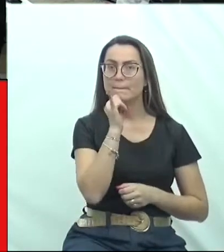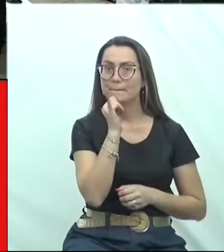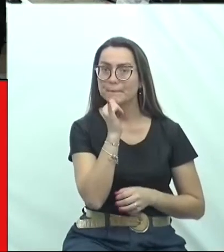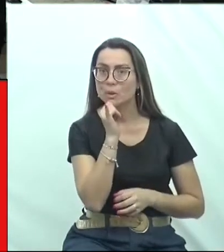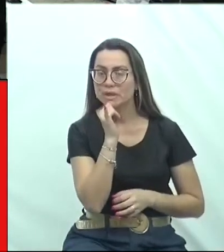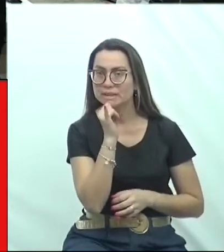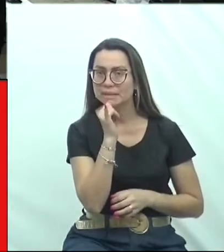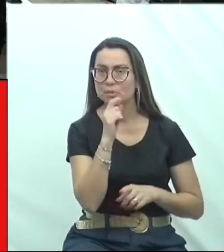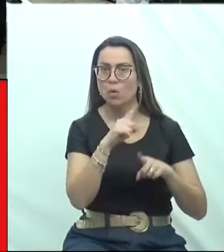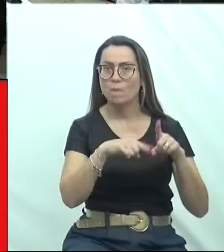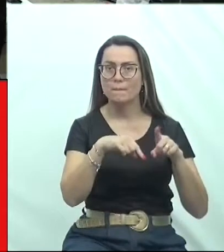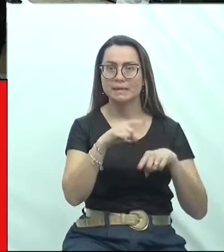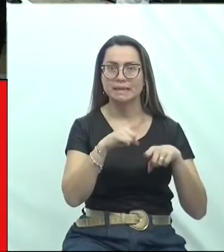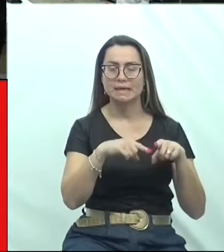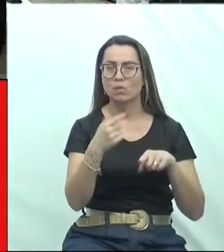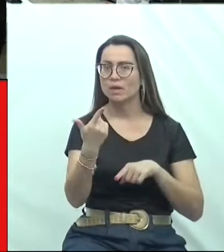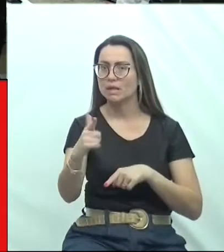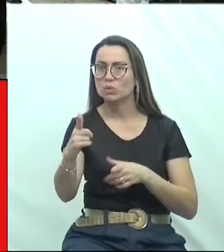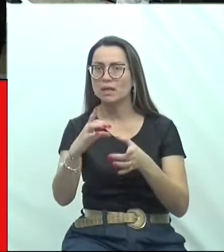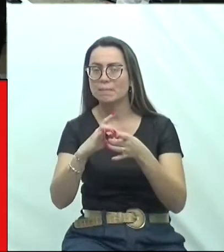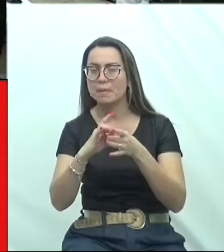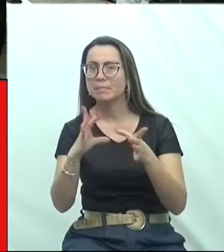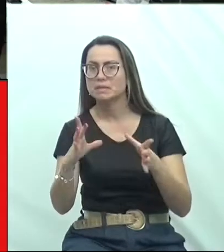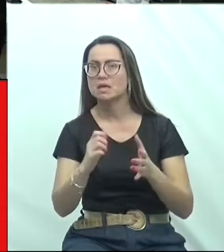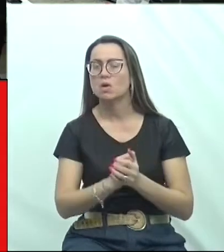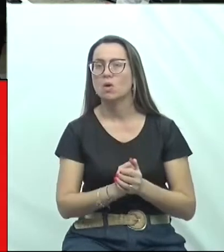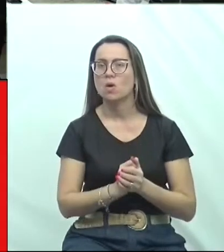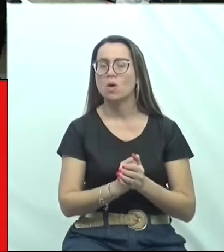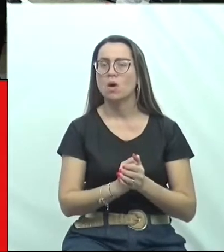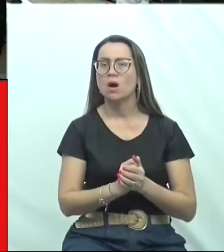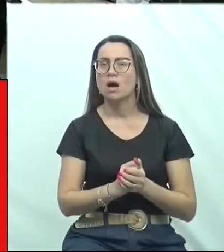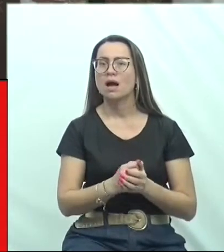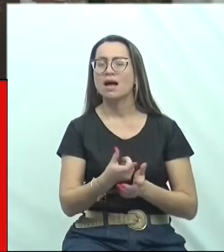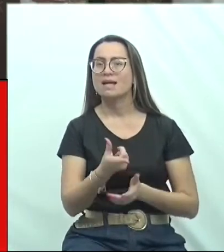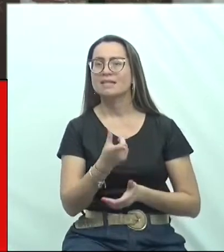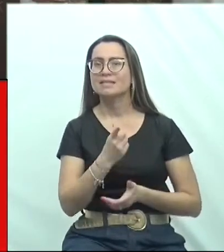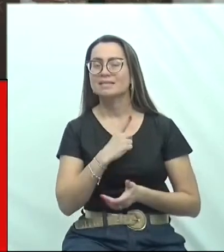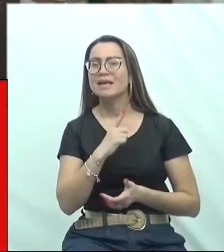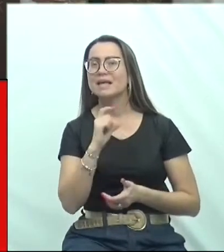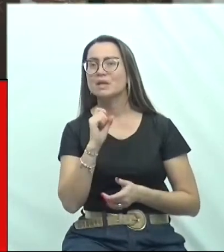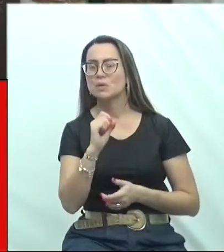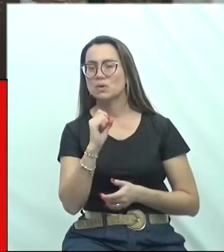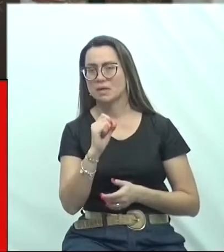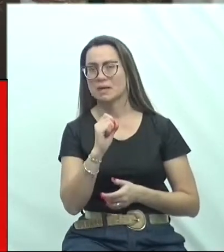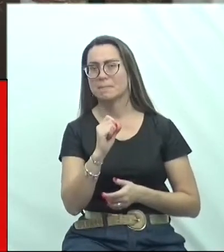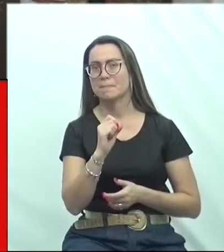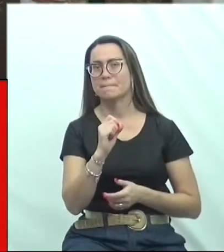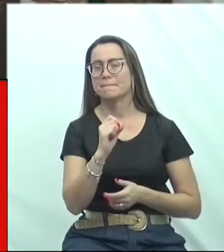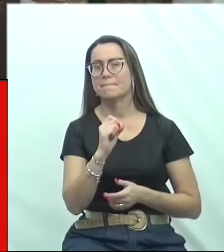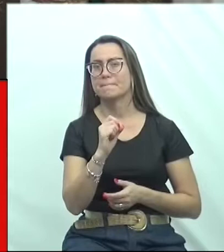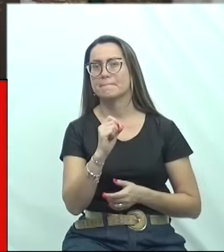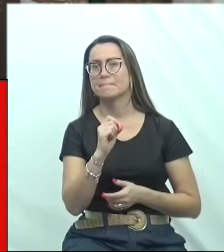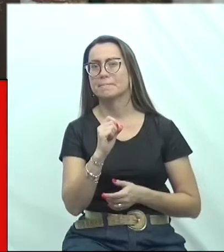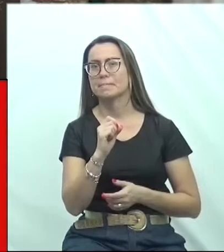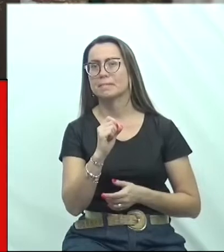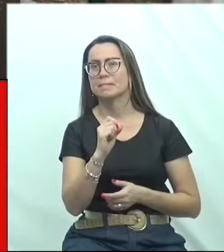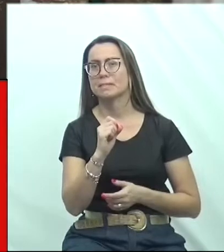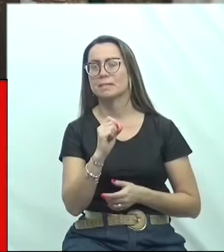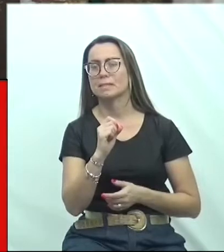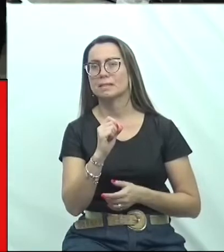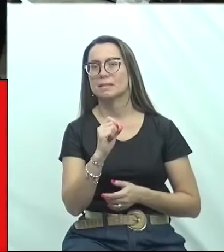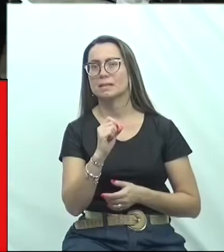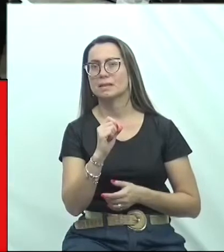ações judiciais ou a ser penalizada? Ah, seguramente. Ou a ser judicializada a questão? Seguramente, vereador. Seguramente. Isso.